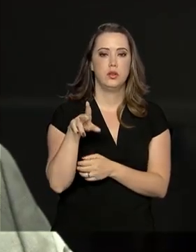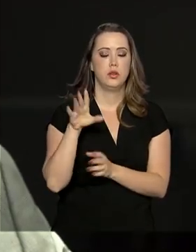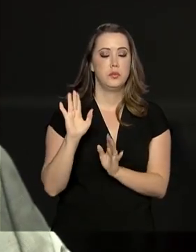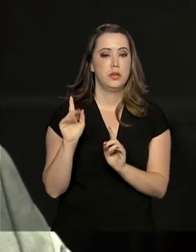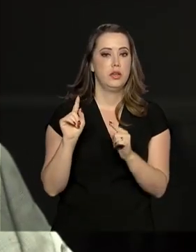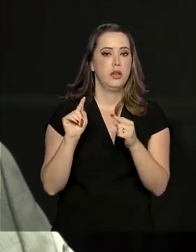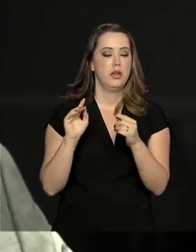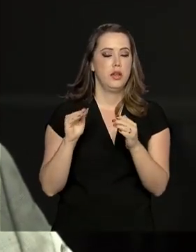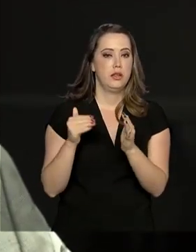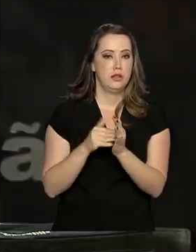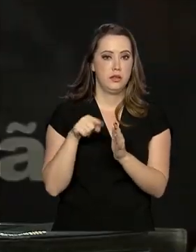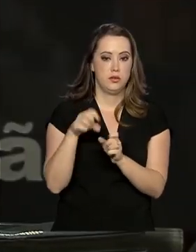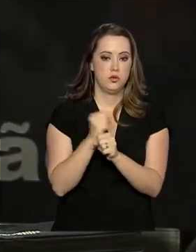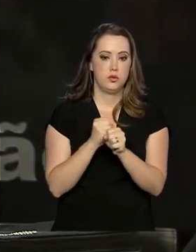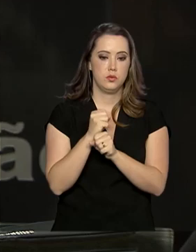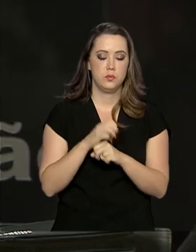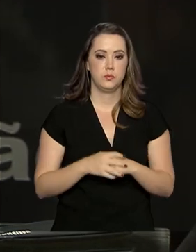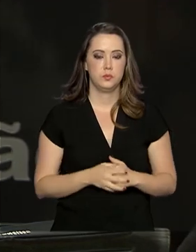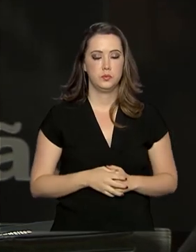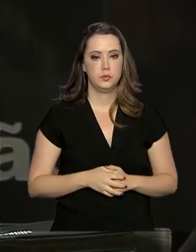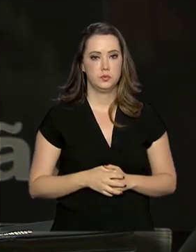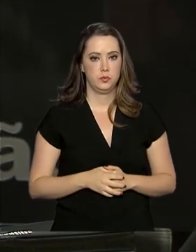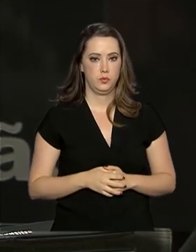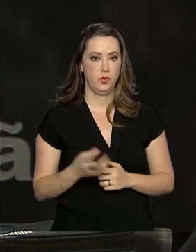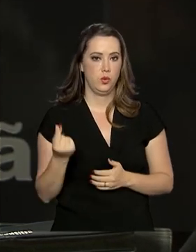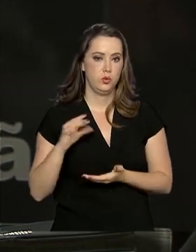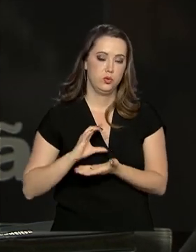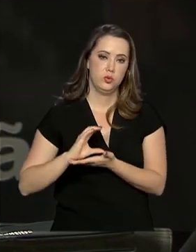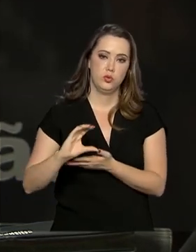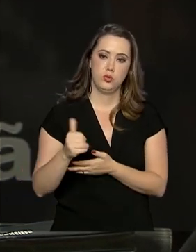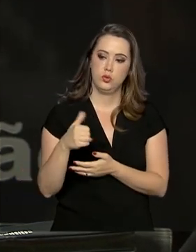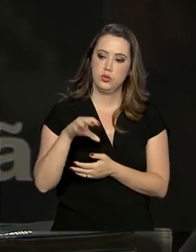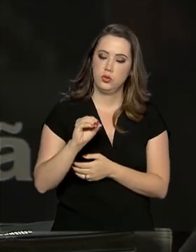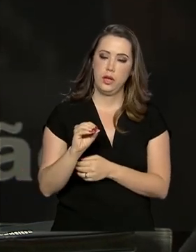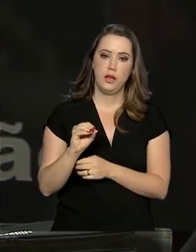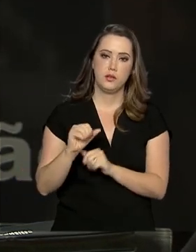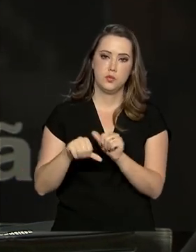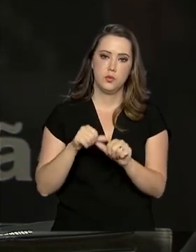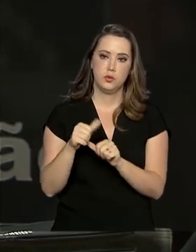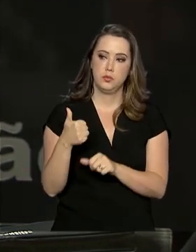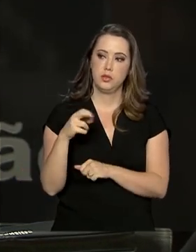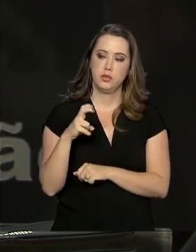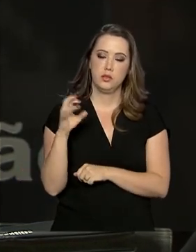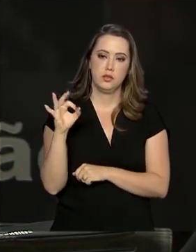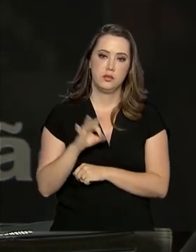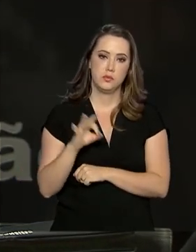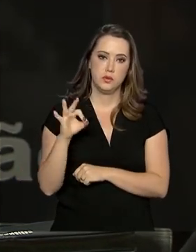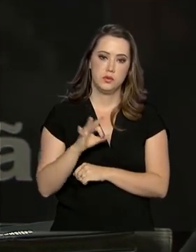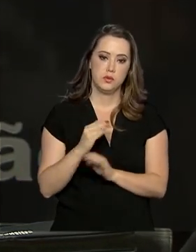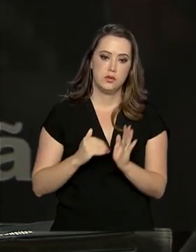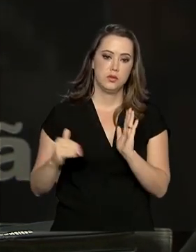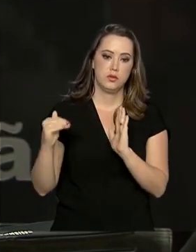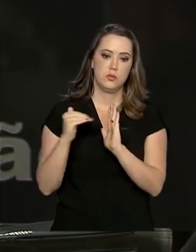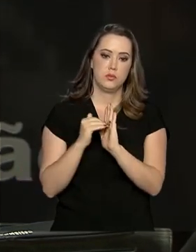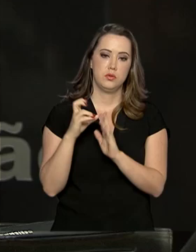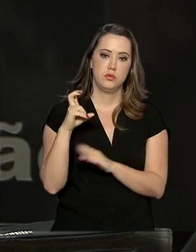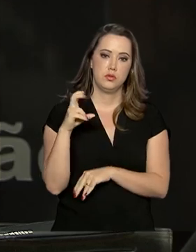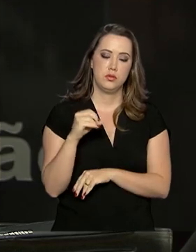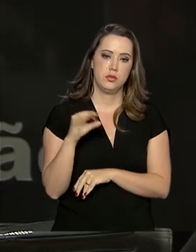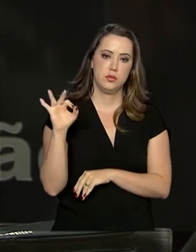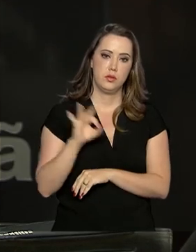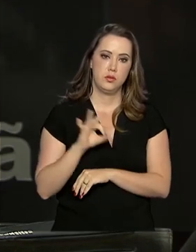até este ano só em os recursos de 10 para 15 por cento o governo federal isso aumenta em 50%